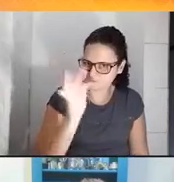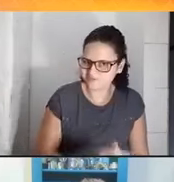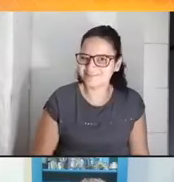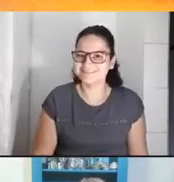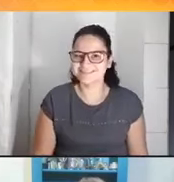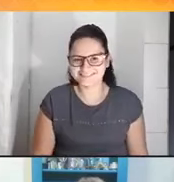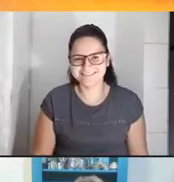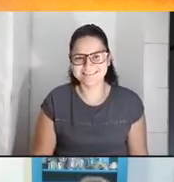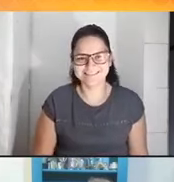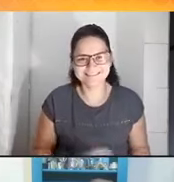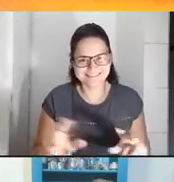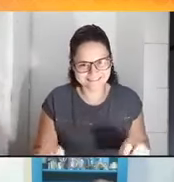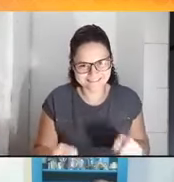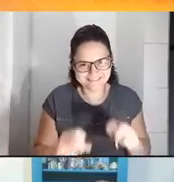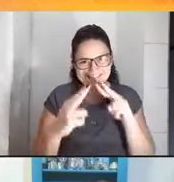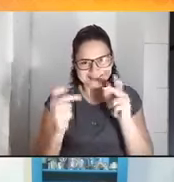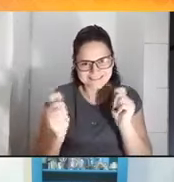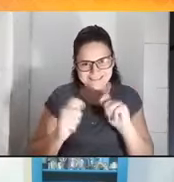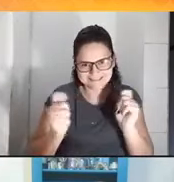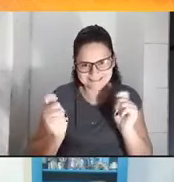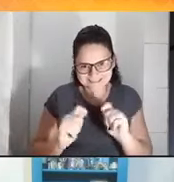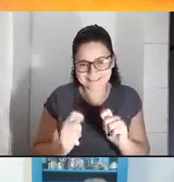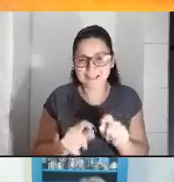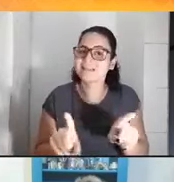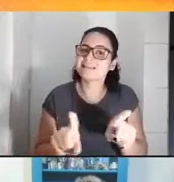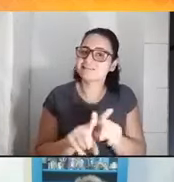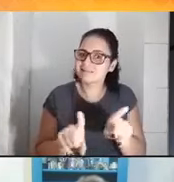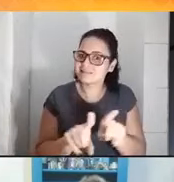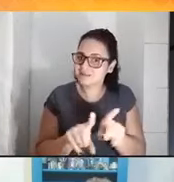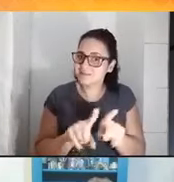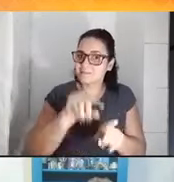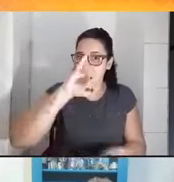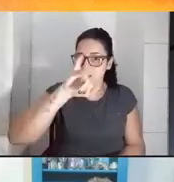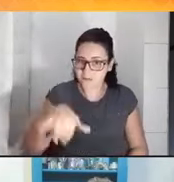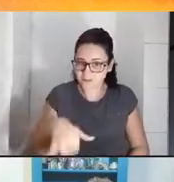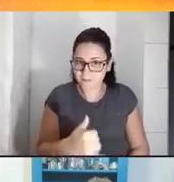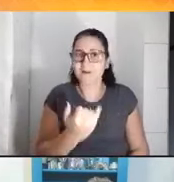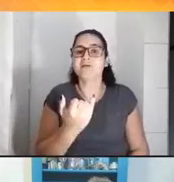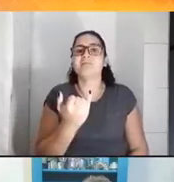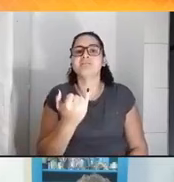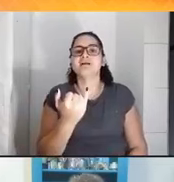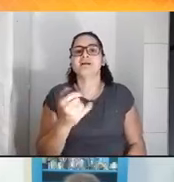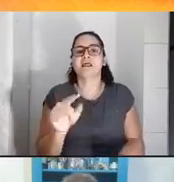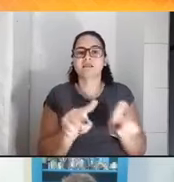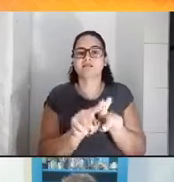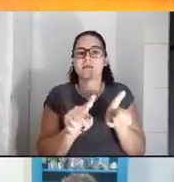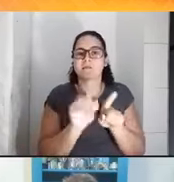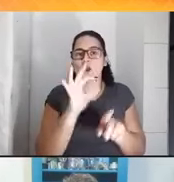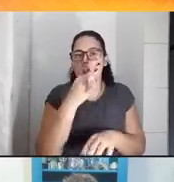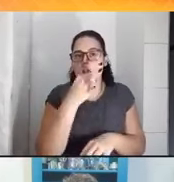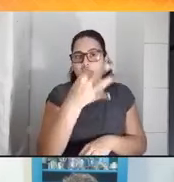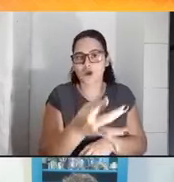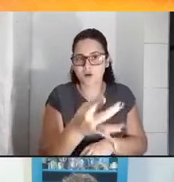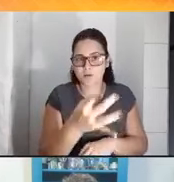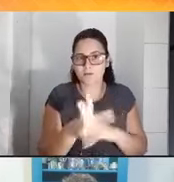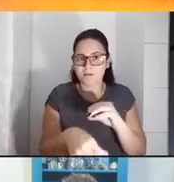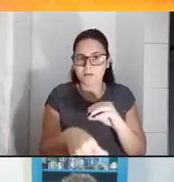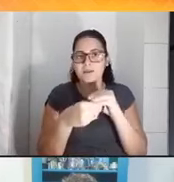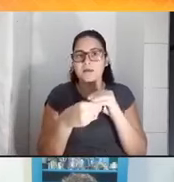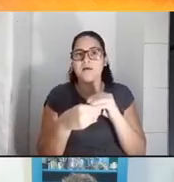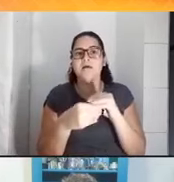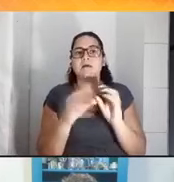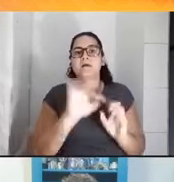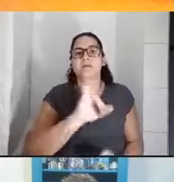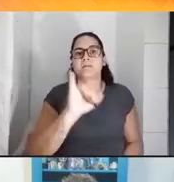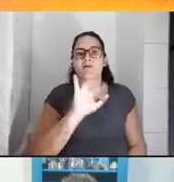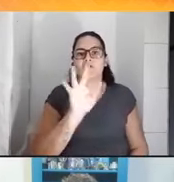ver, e queriam que você aproveitasse para também comentar um pouquinho da importância do Fundeb e aí